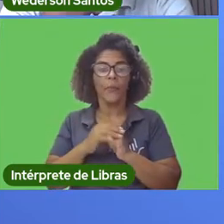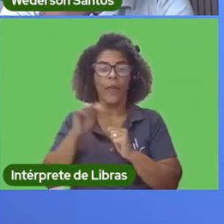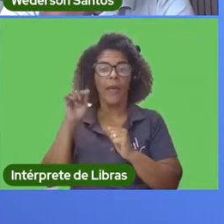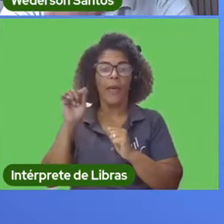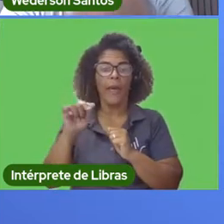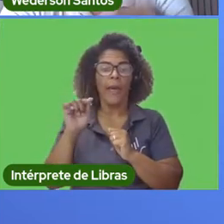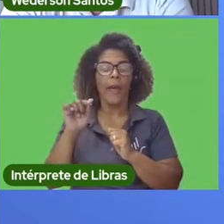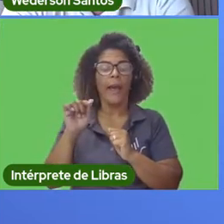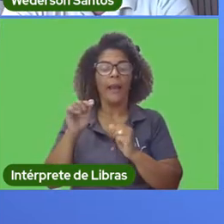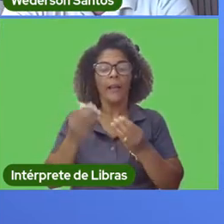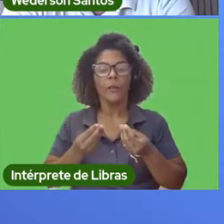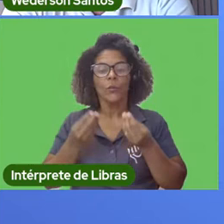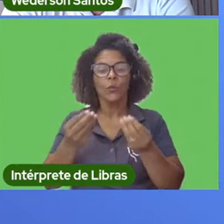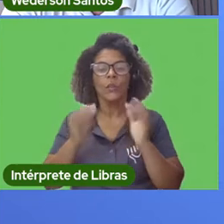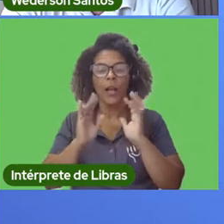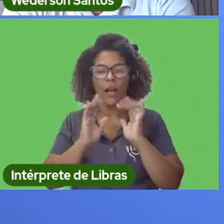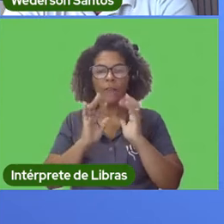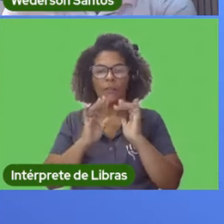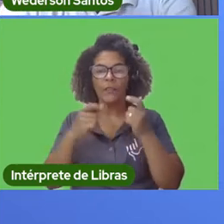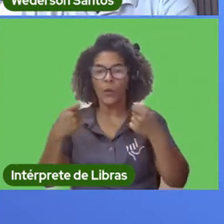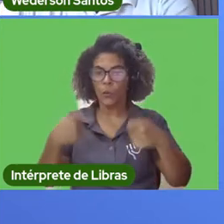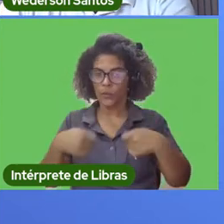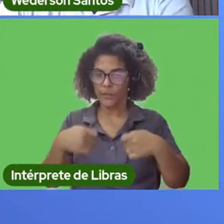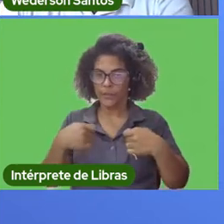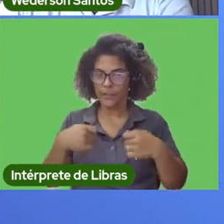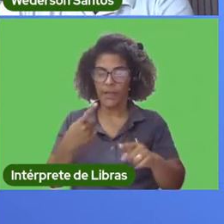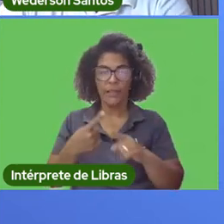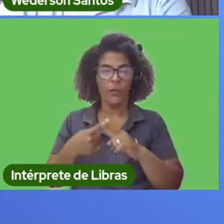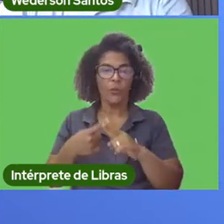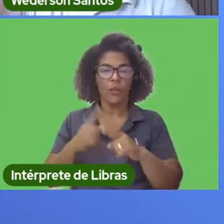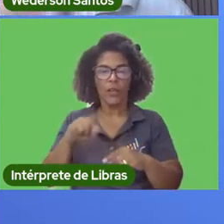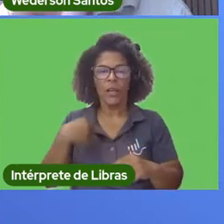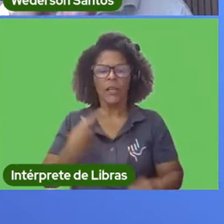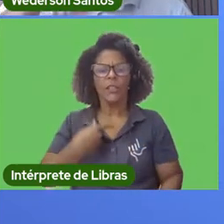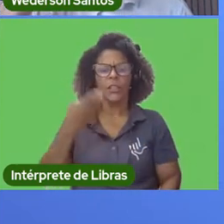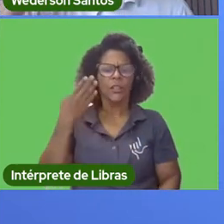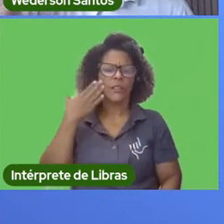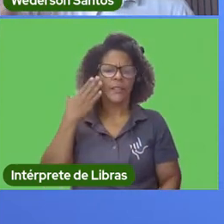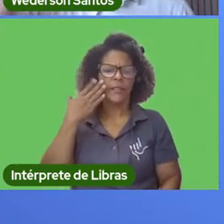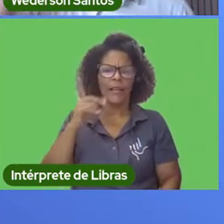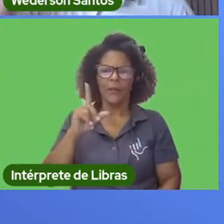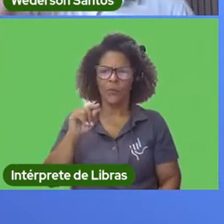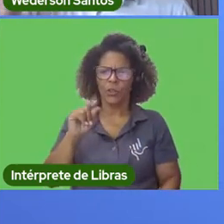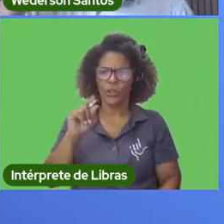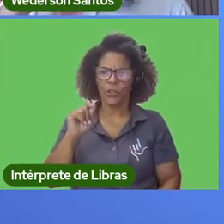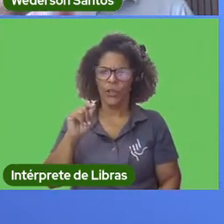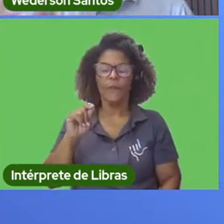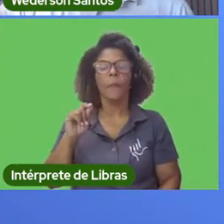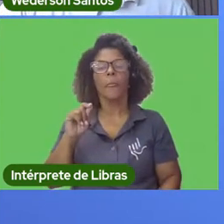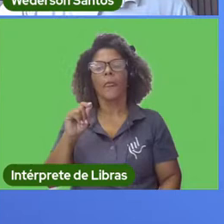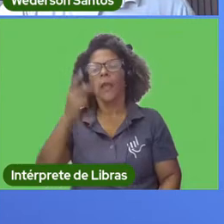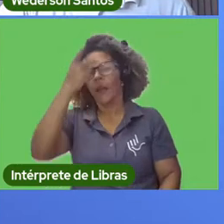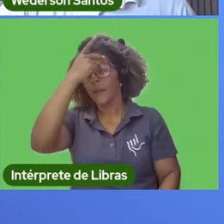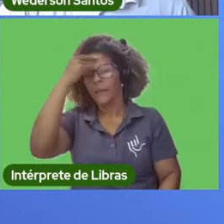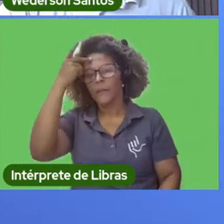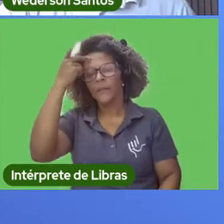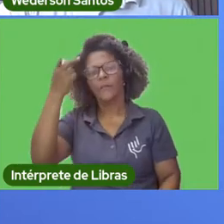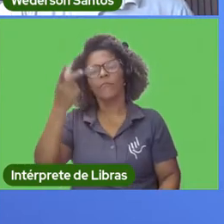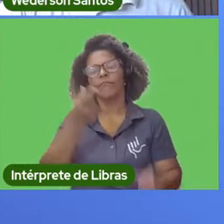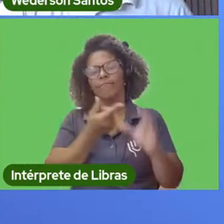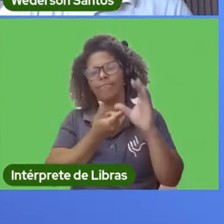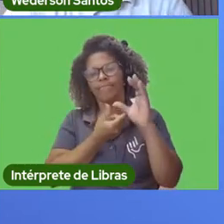uma reflexão que eu acho que é necessária, porque a gente sabe que essa constituição social balizada aí pelo capitalismo,